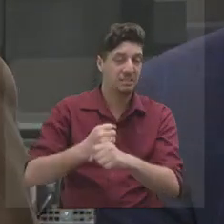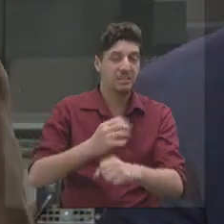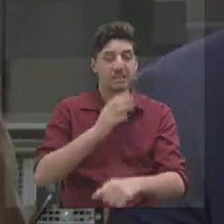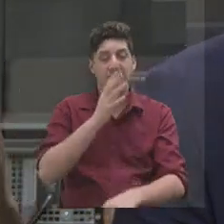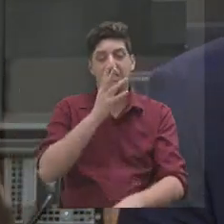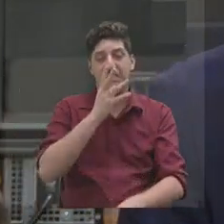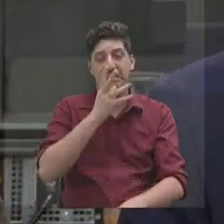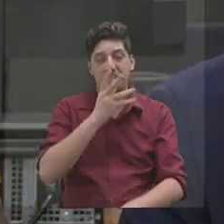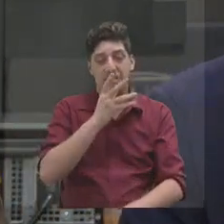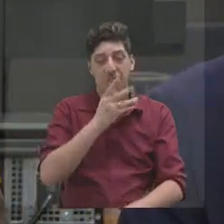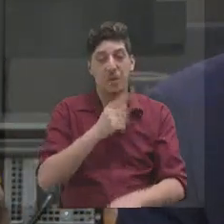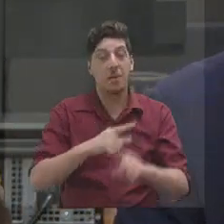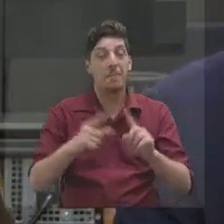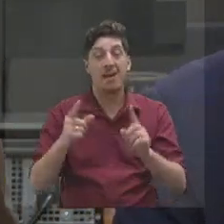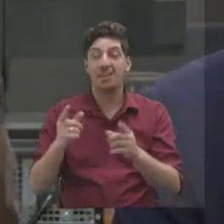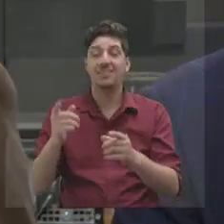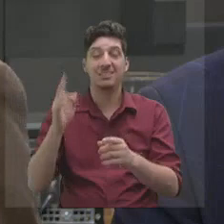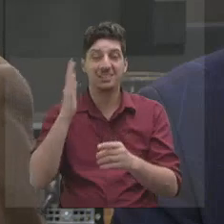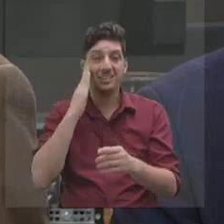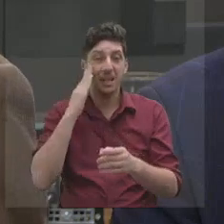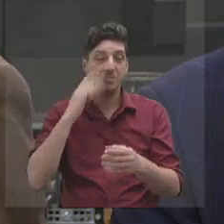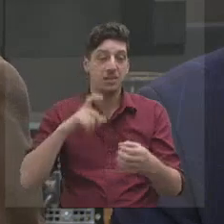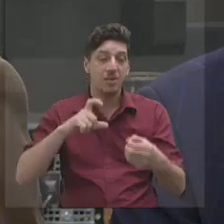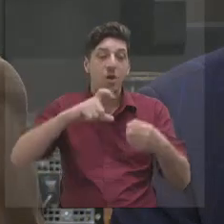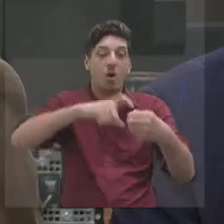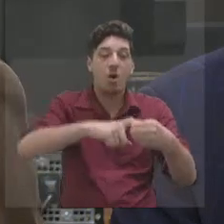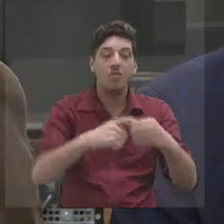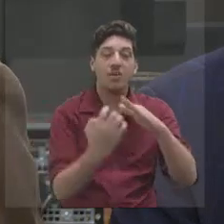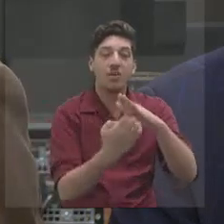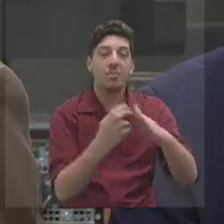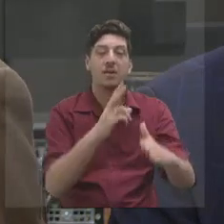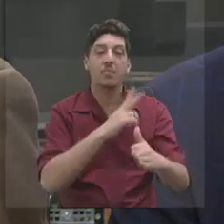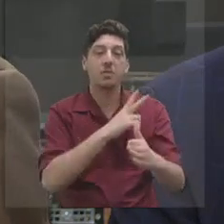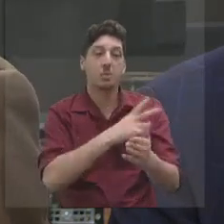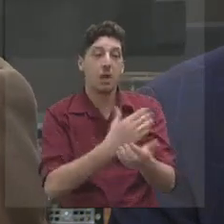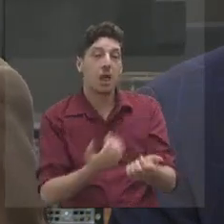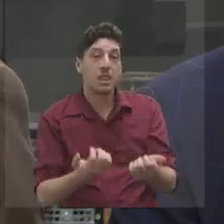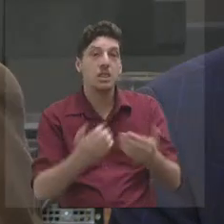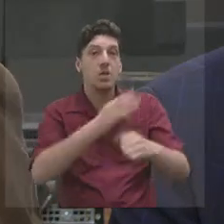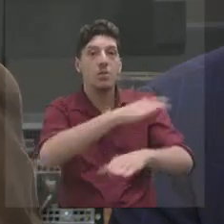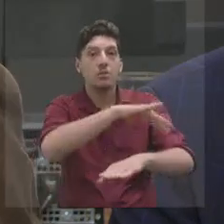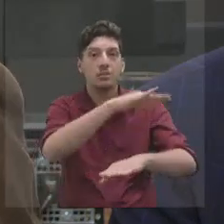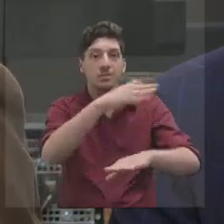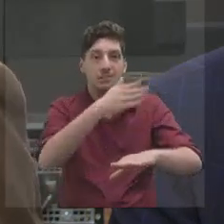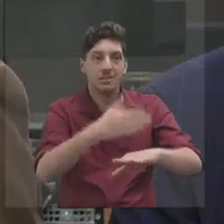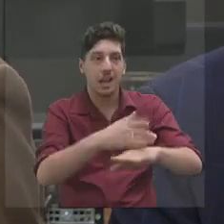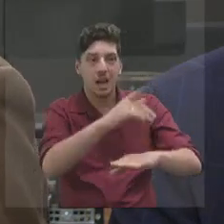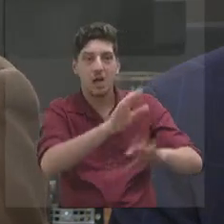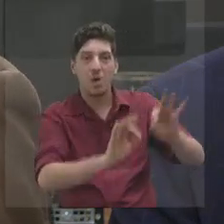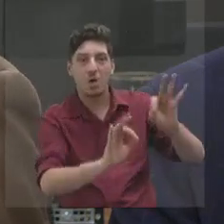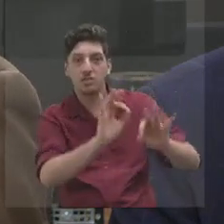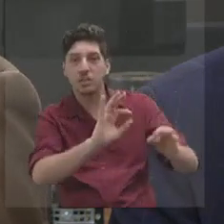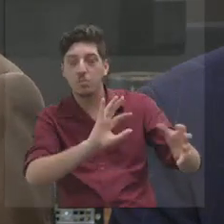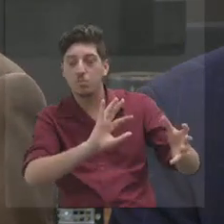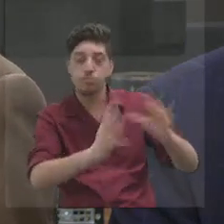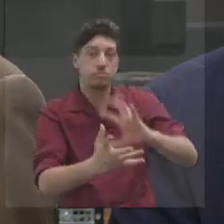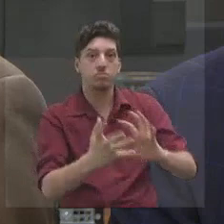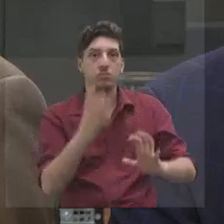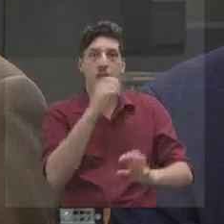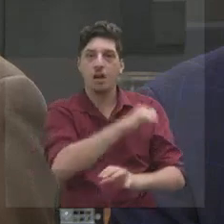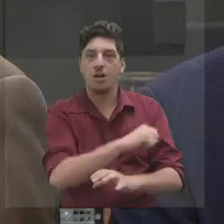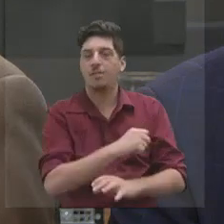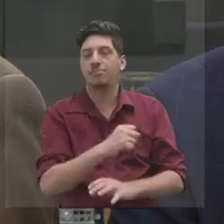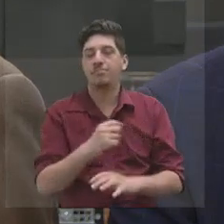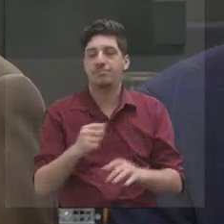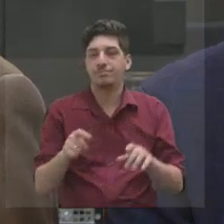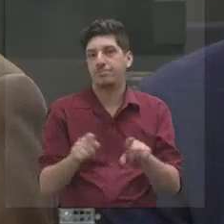porte pela complexidade que havia naquela programação no entanto né Eu nunca escondi a minha